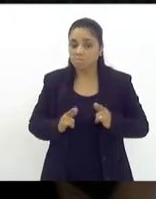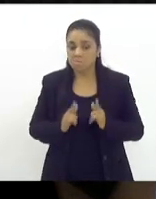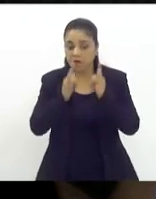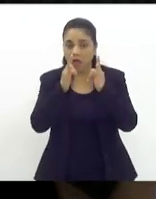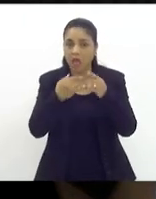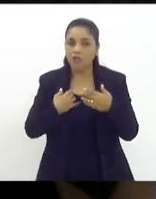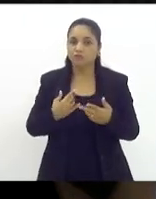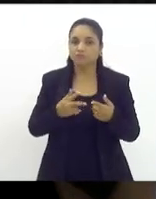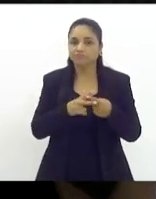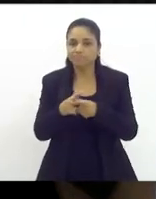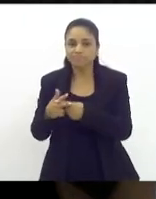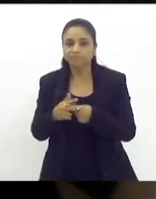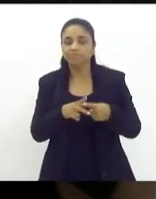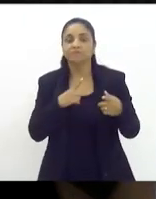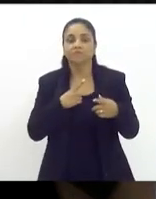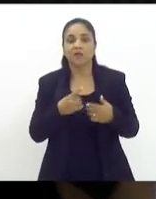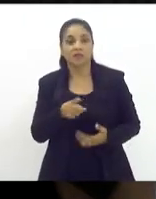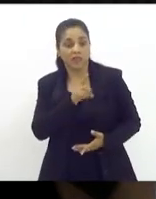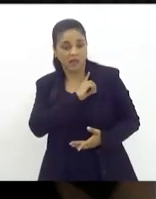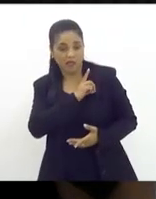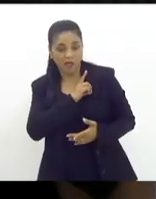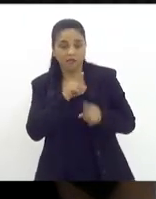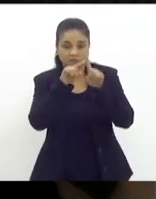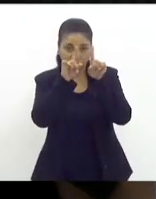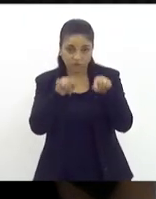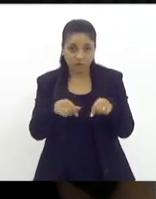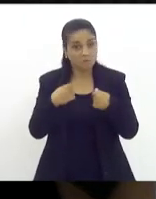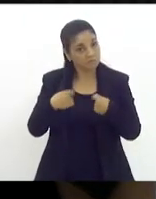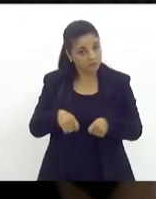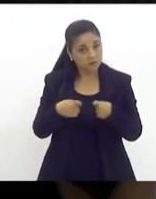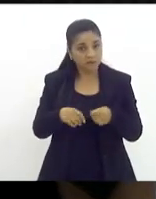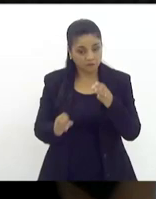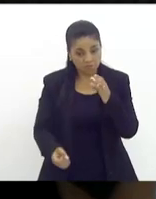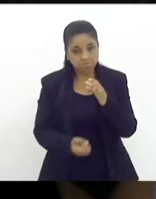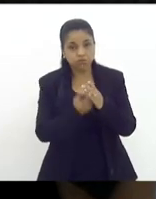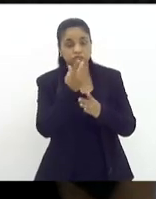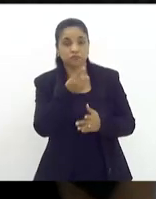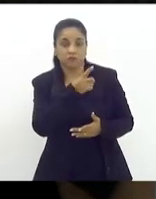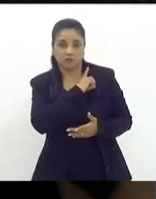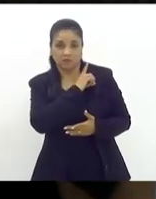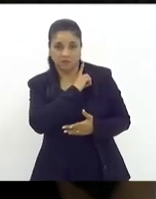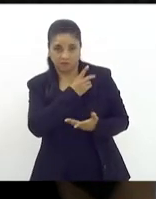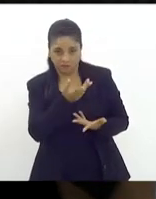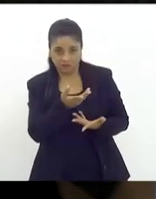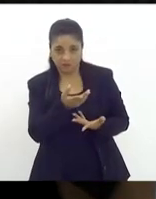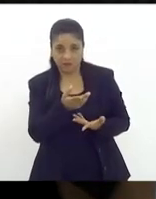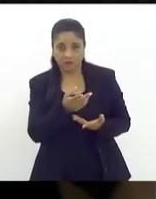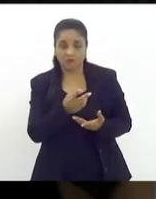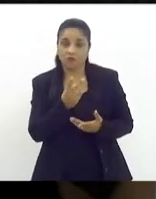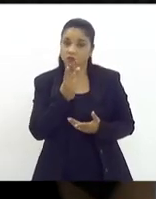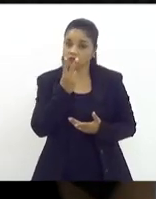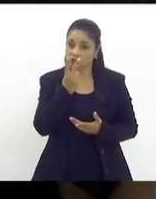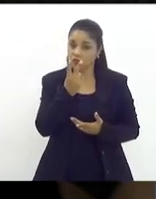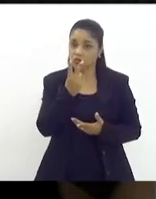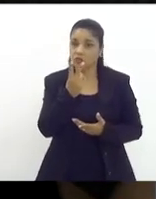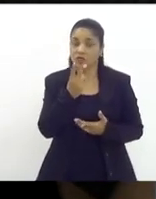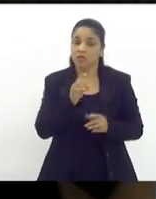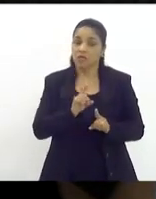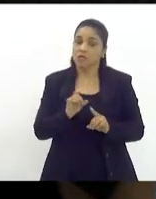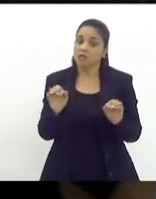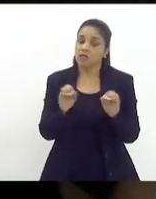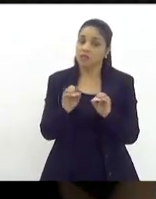instalação, delegado, funcionário, etc. Então, porque como ninguém... Despesa permanente por mais de 2 anos. Porque ninguém